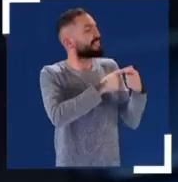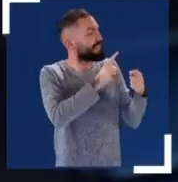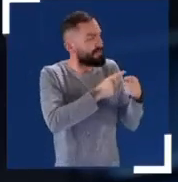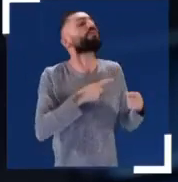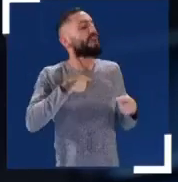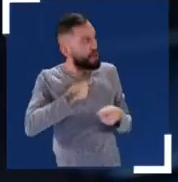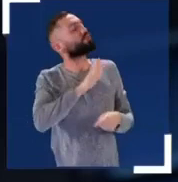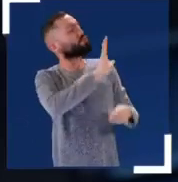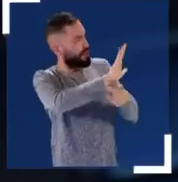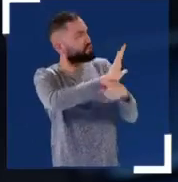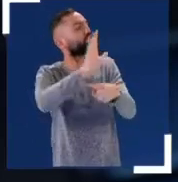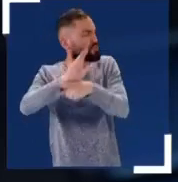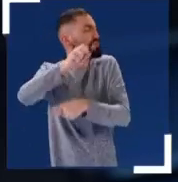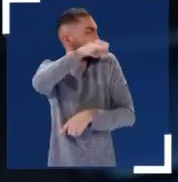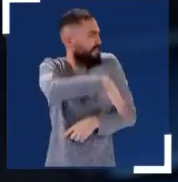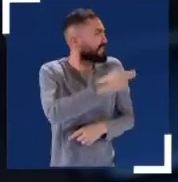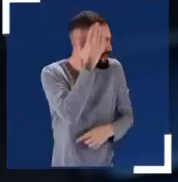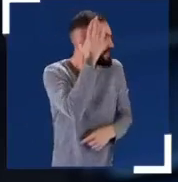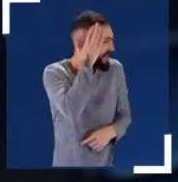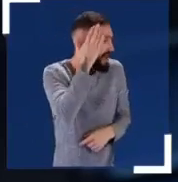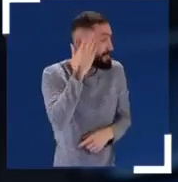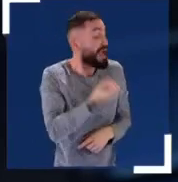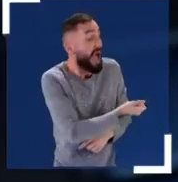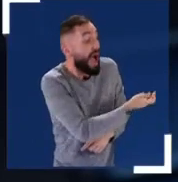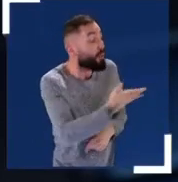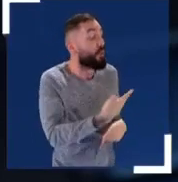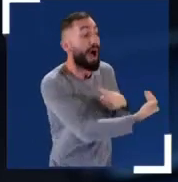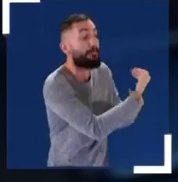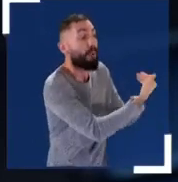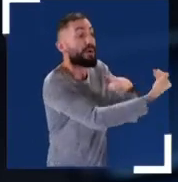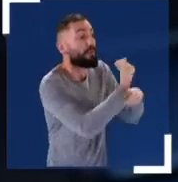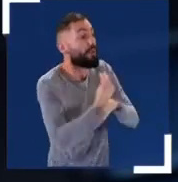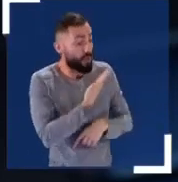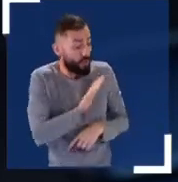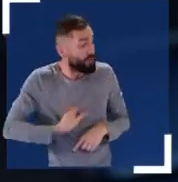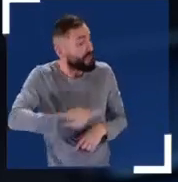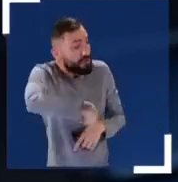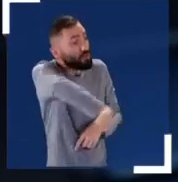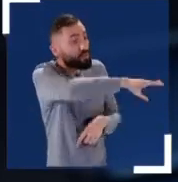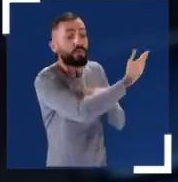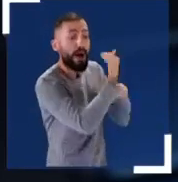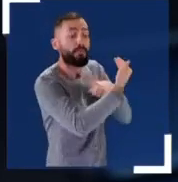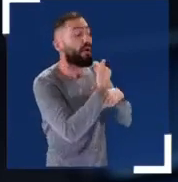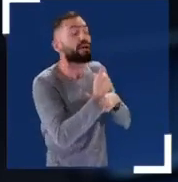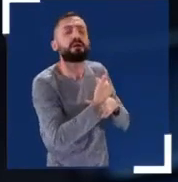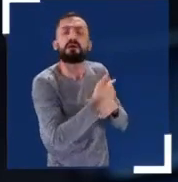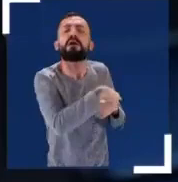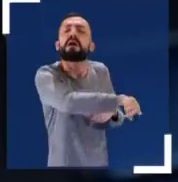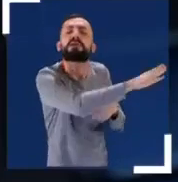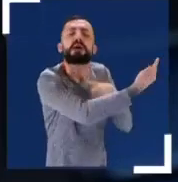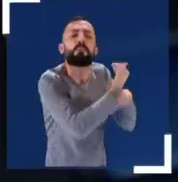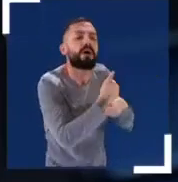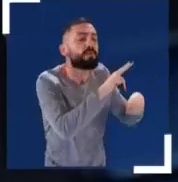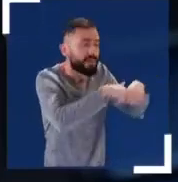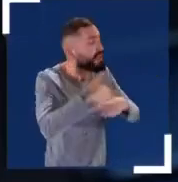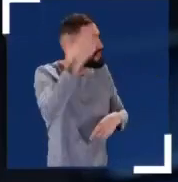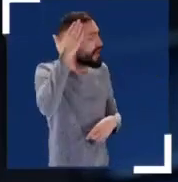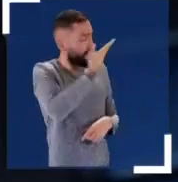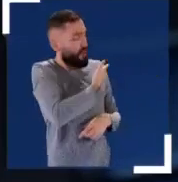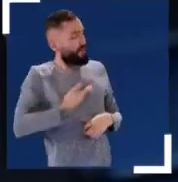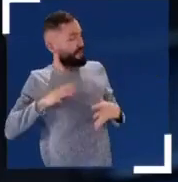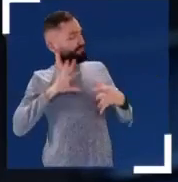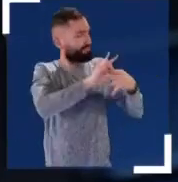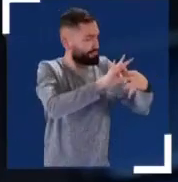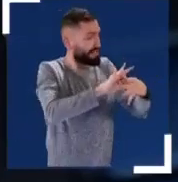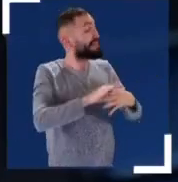tanto apoio realmente dos próprios policiais em relação ao governo, porque sentiram que o governo está do lado deles, na hora mais